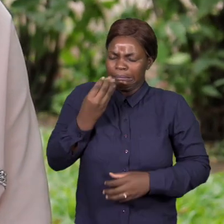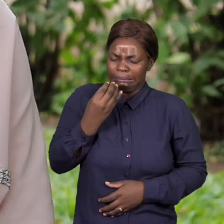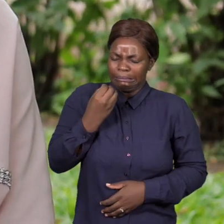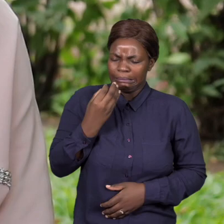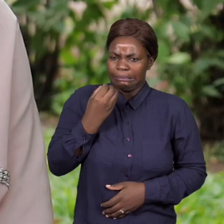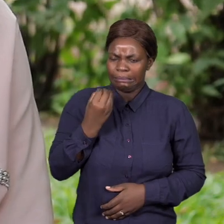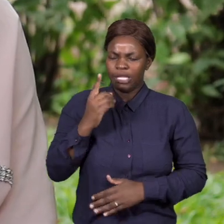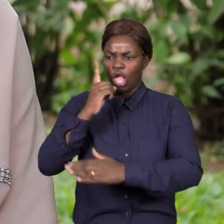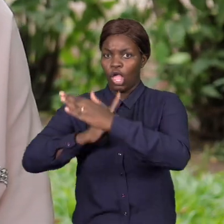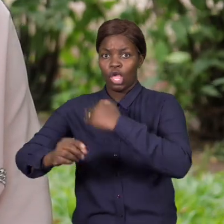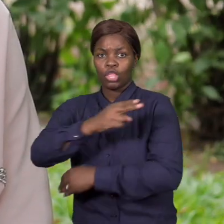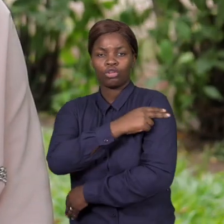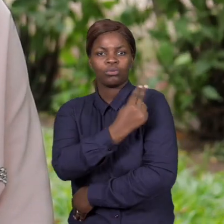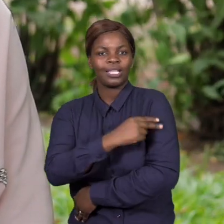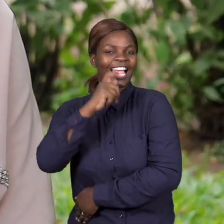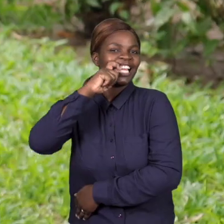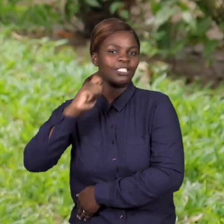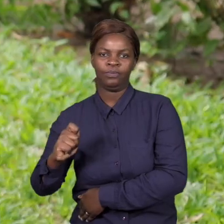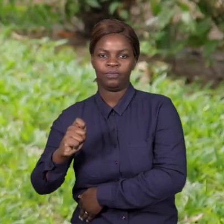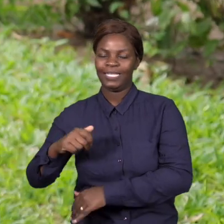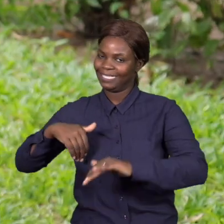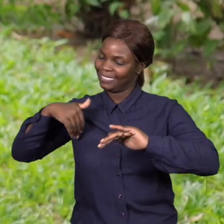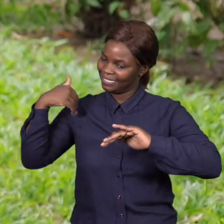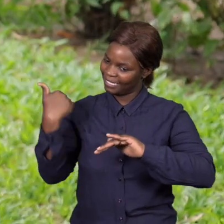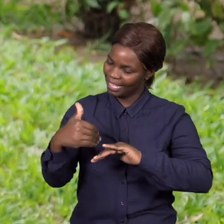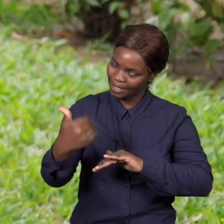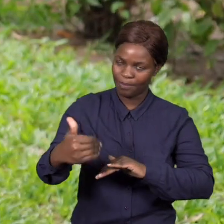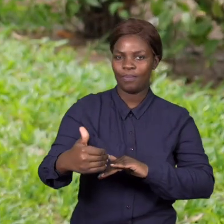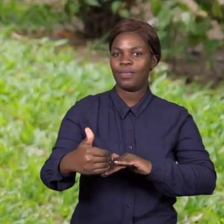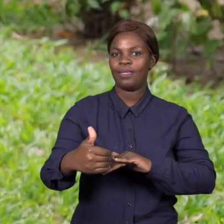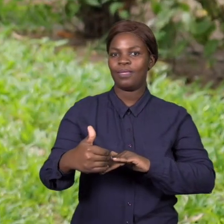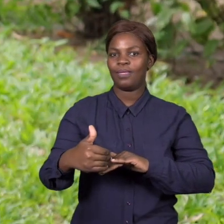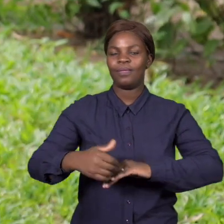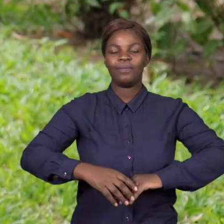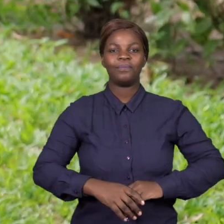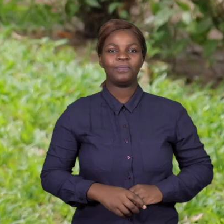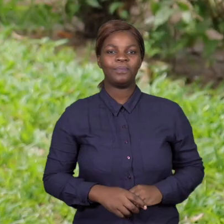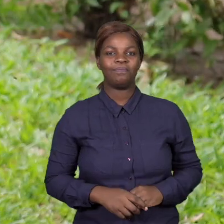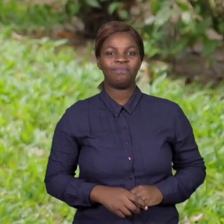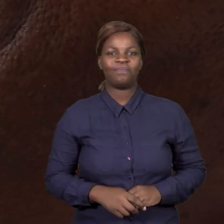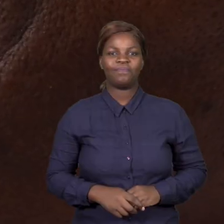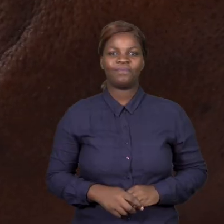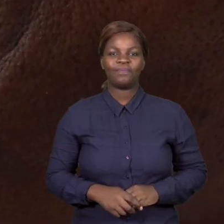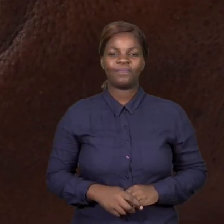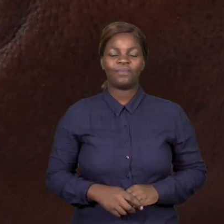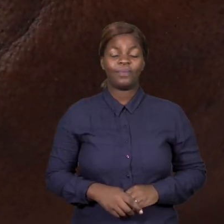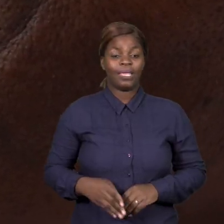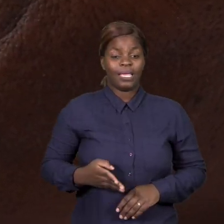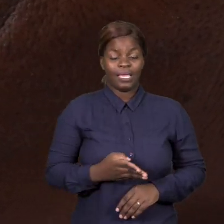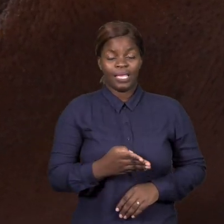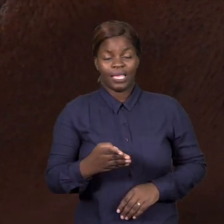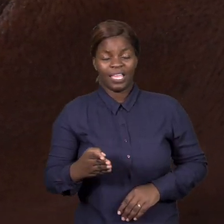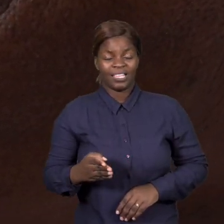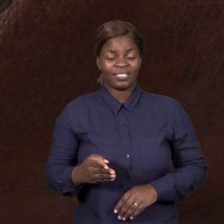indo para o hospital, tinha que arrancar. Os dentes furavam-se, depois já apodrecia. Em uma